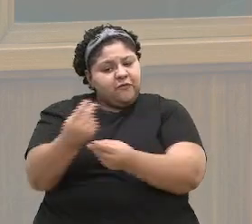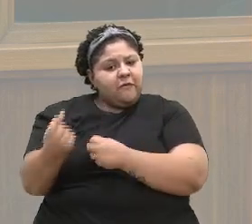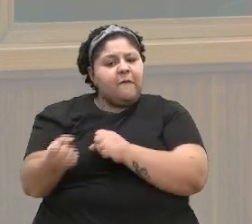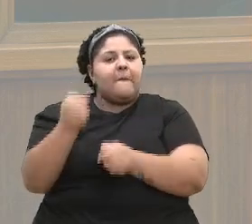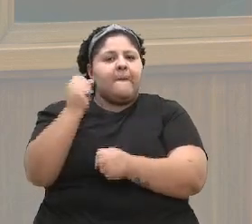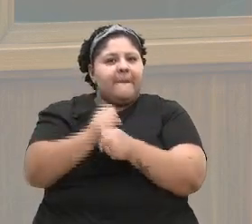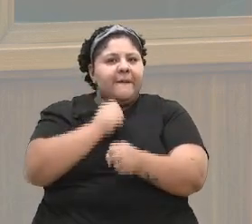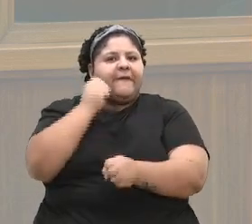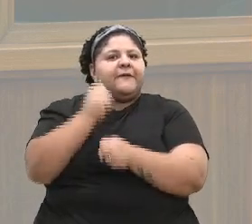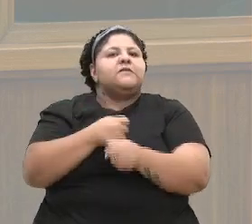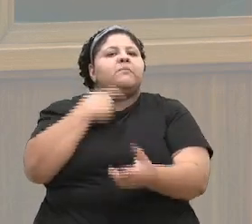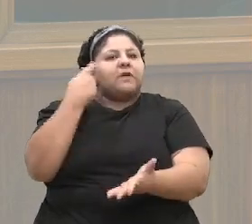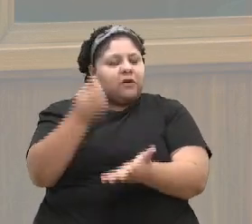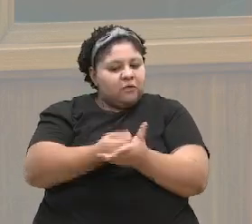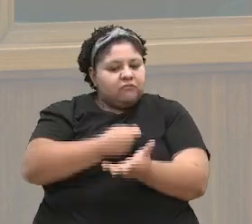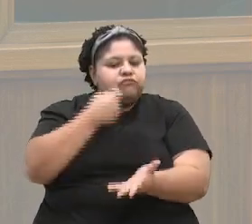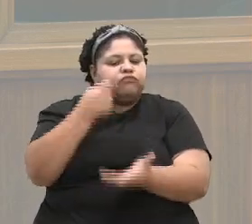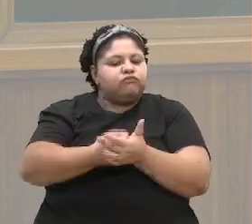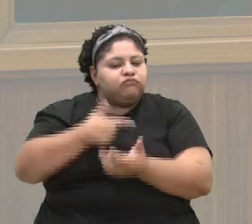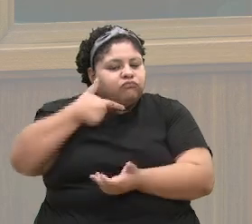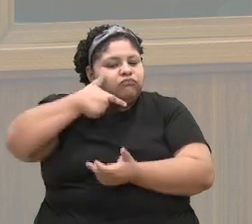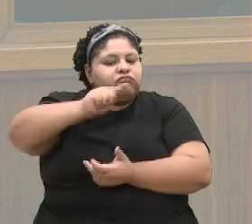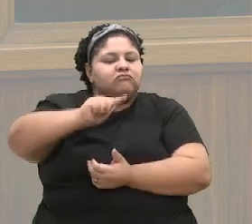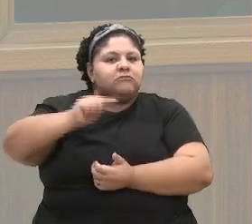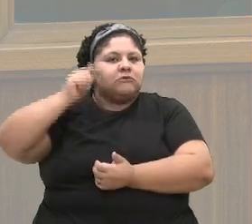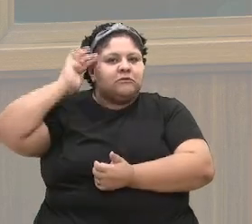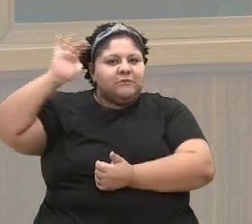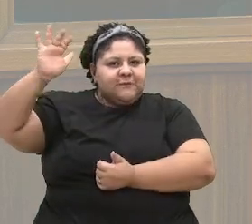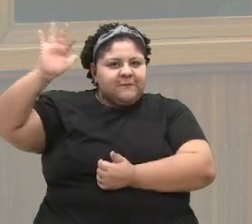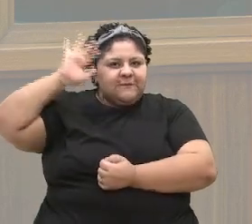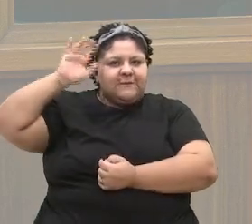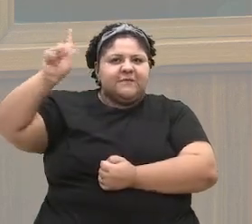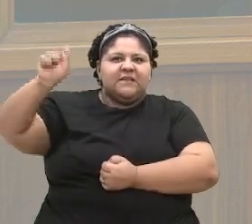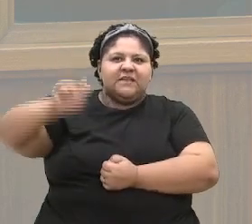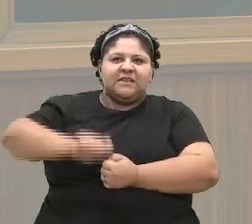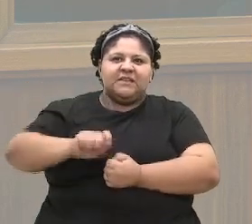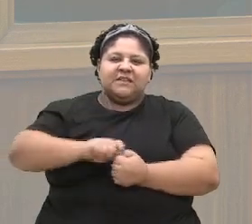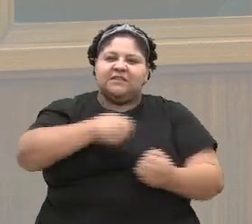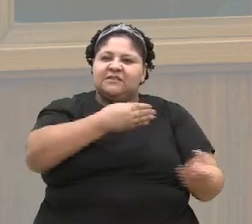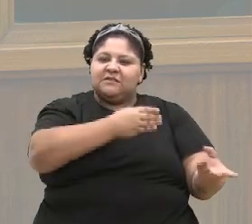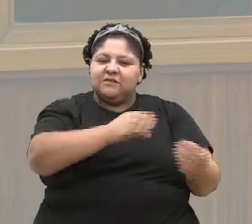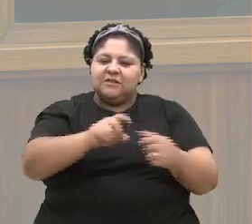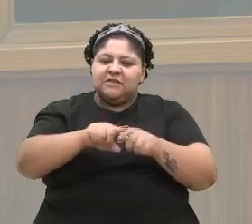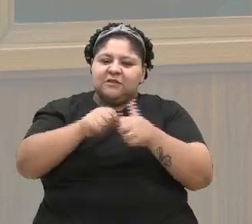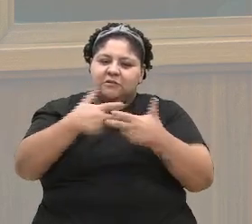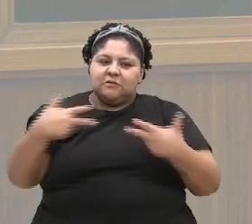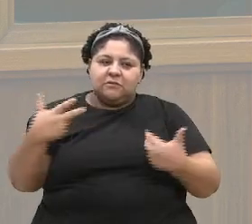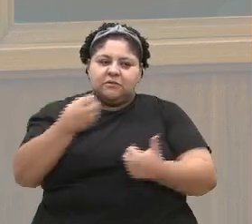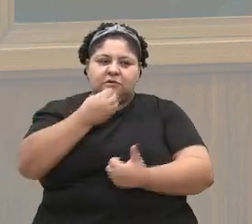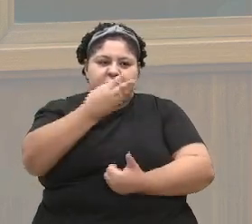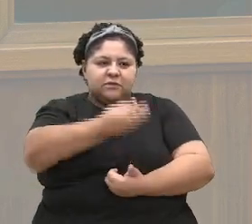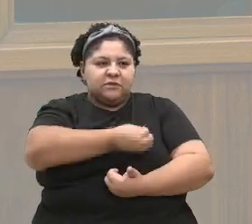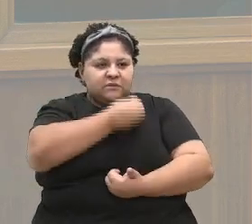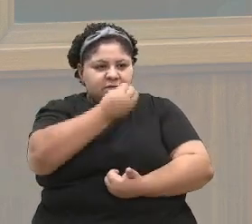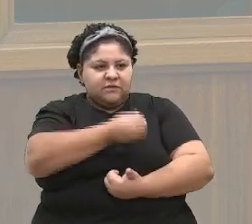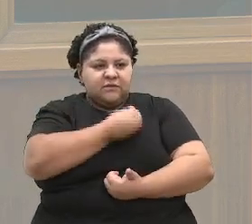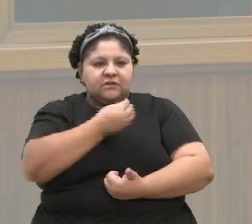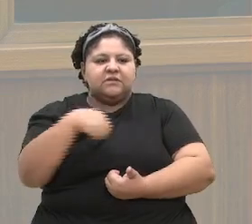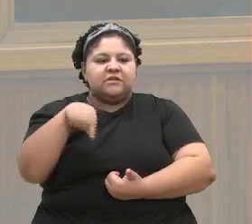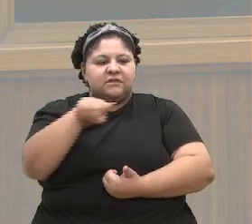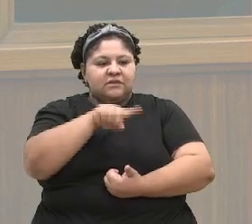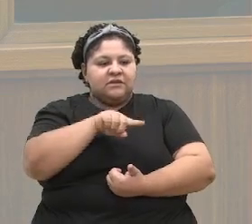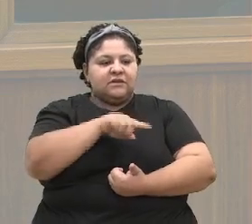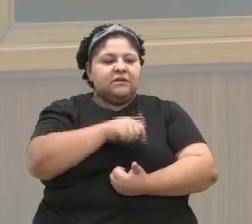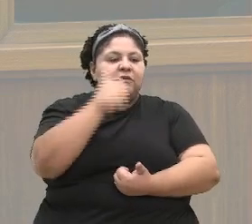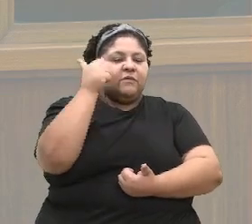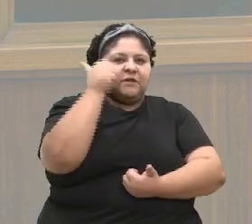anos para lutar, para conquistar teus sonhos, para realizar muitas coisas boas na tua vida, para aqueles e aquelas